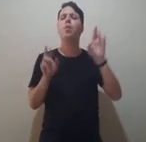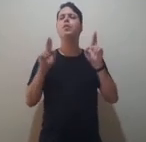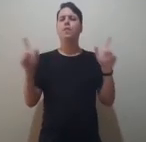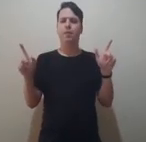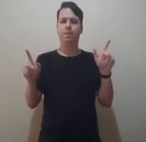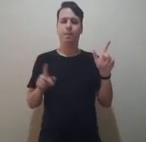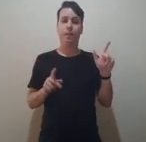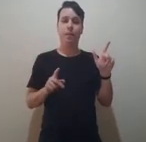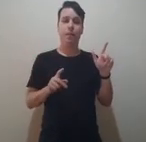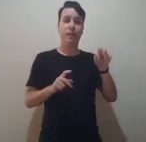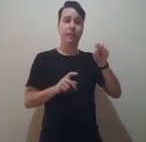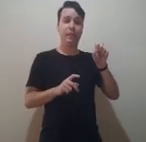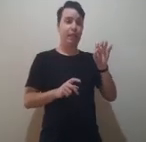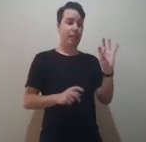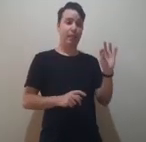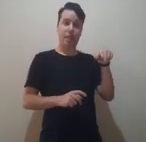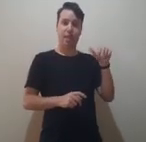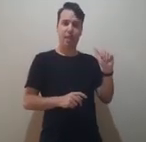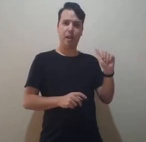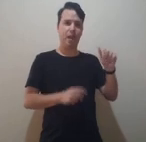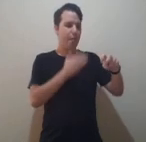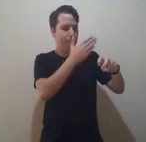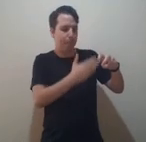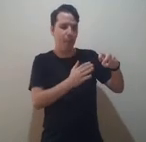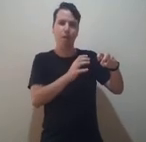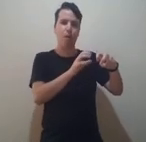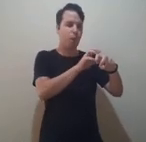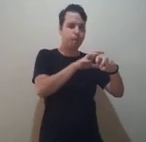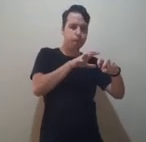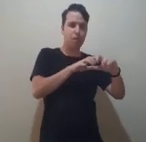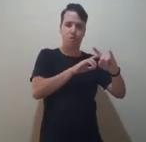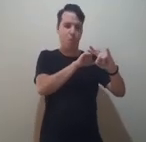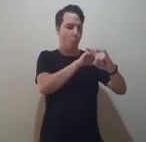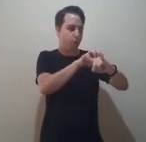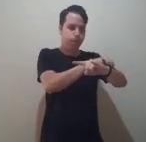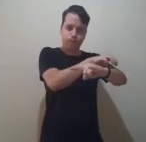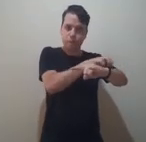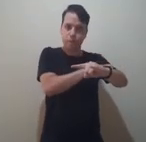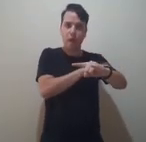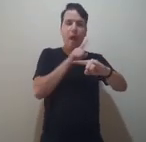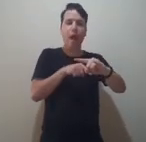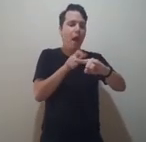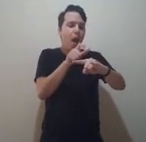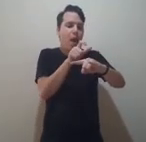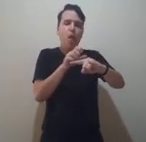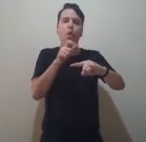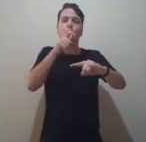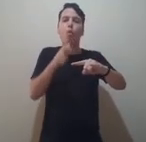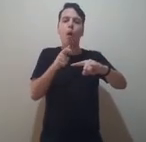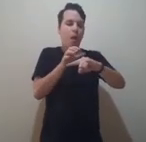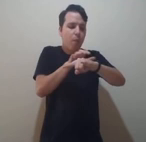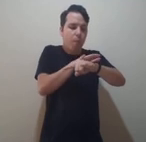principais diferenças? Nos traumas não acidentais, as lesões geralmente elas têm uma menor área de